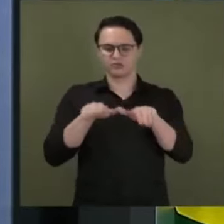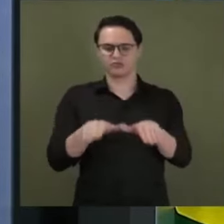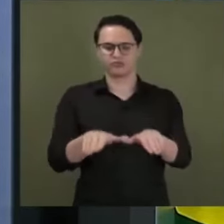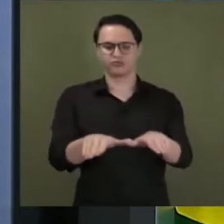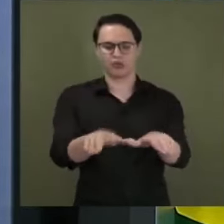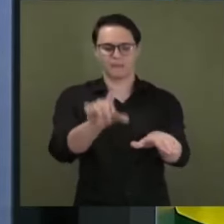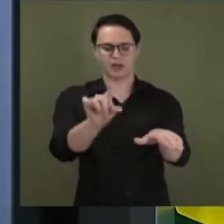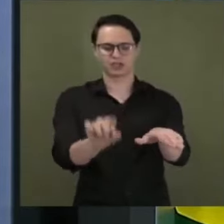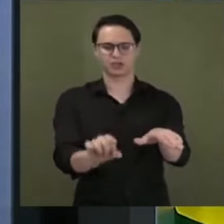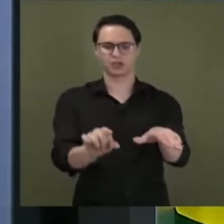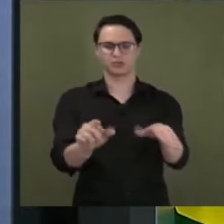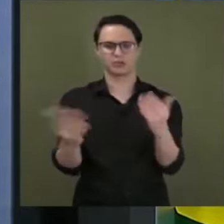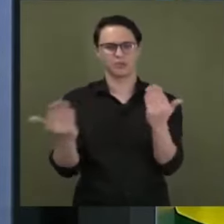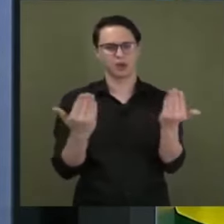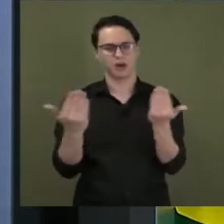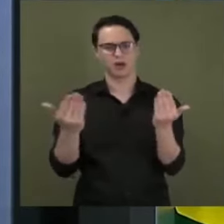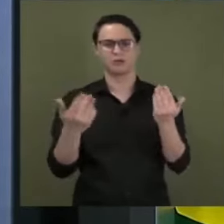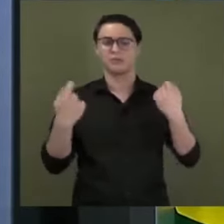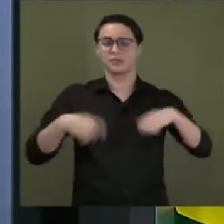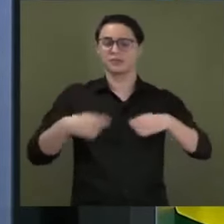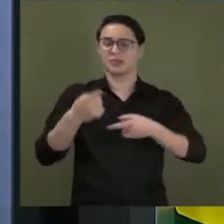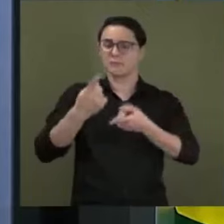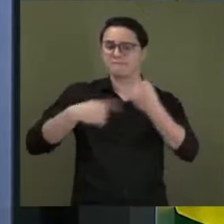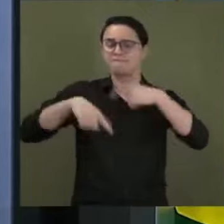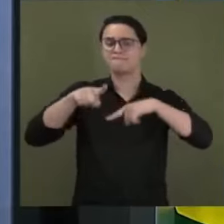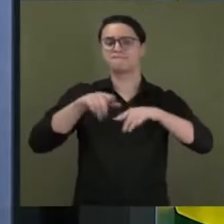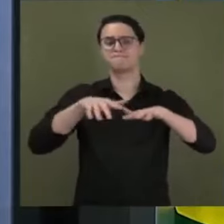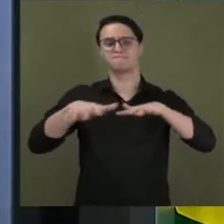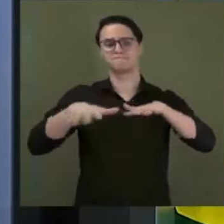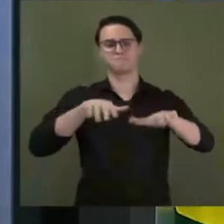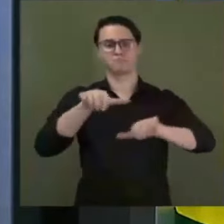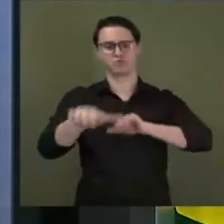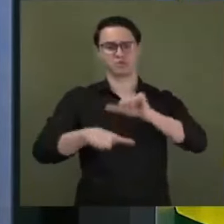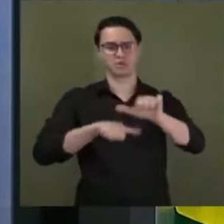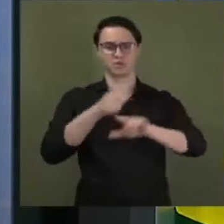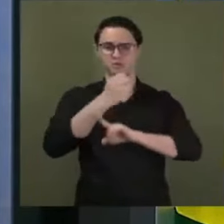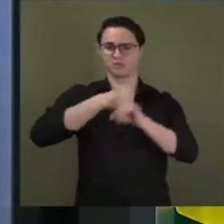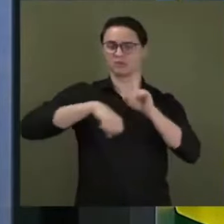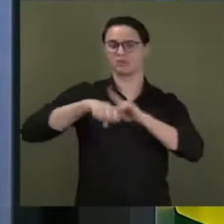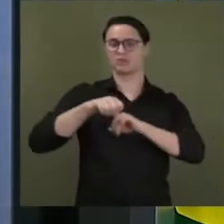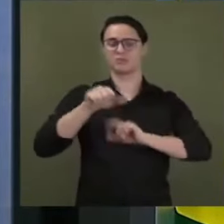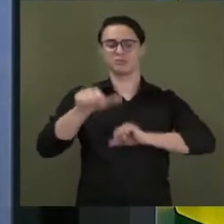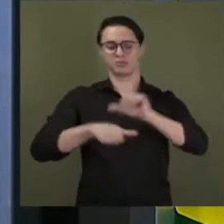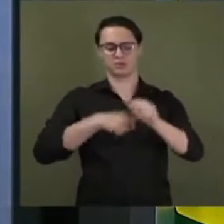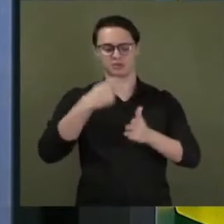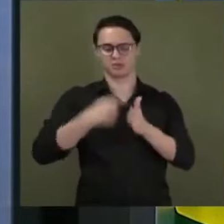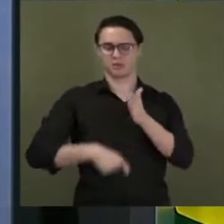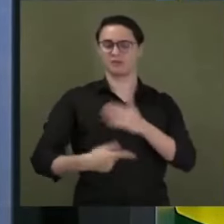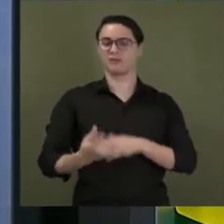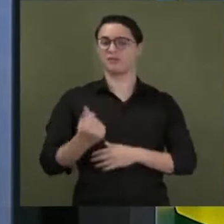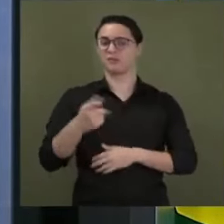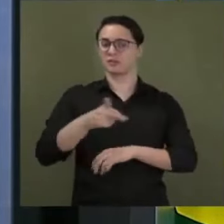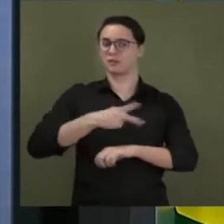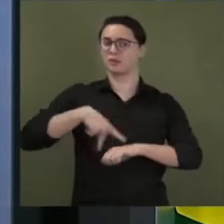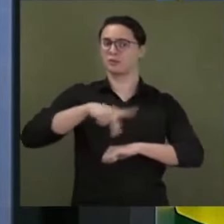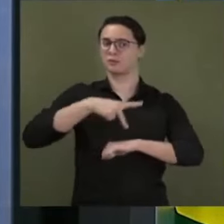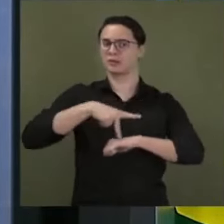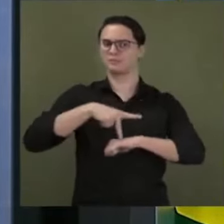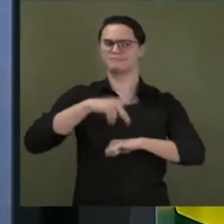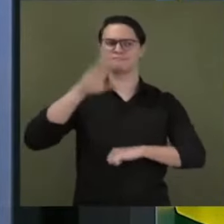destino é preciso fazer uma revolução social que significa uma reforma tributária uma mudança na estrutura financeira do país